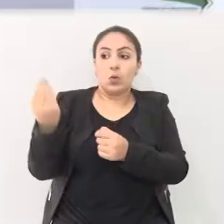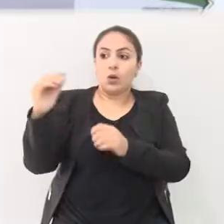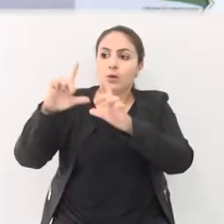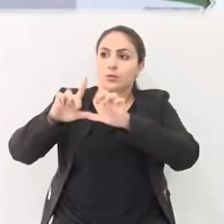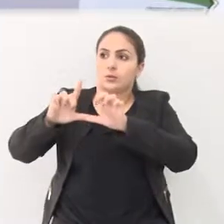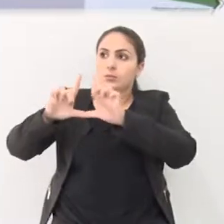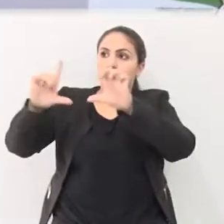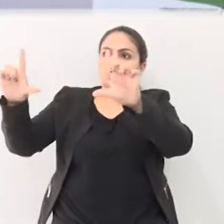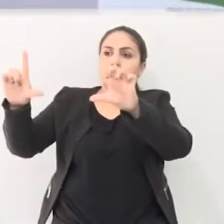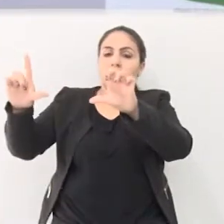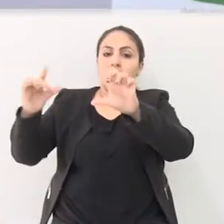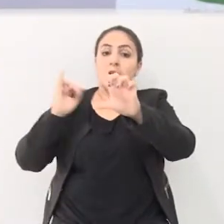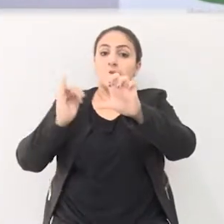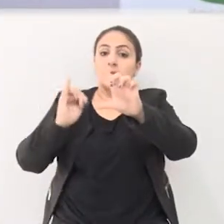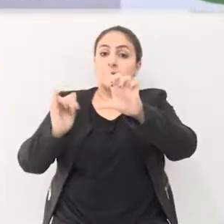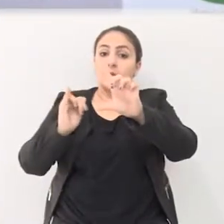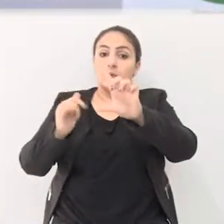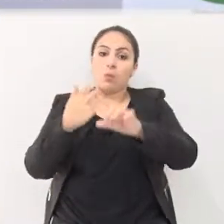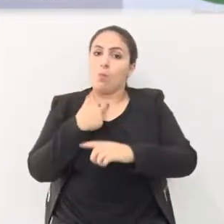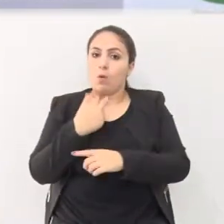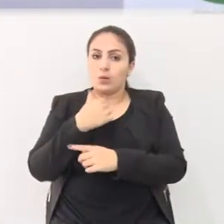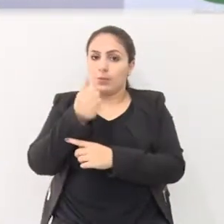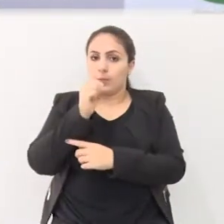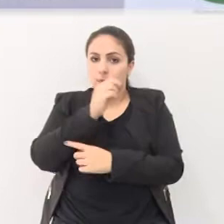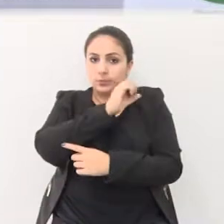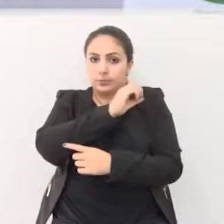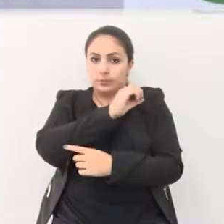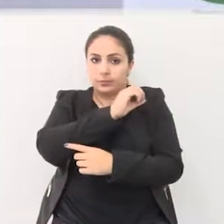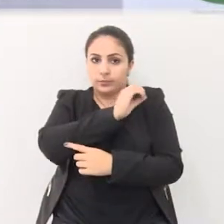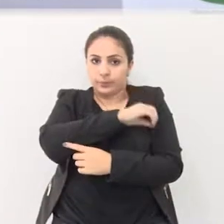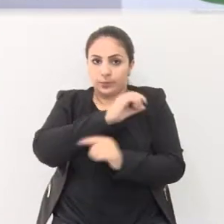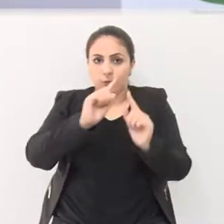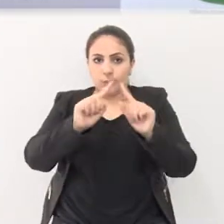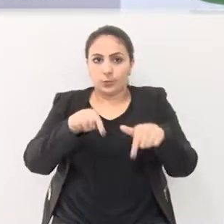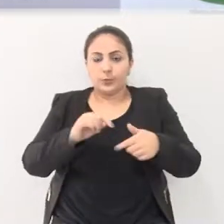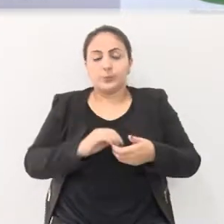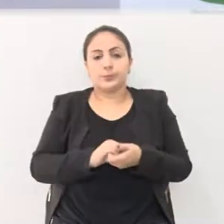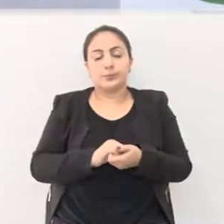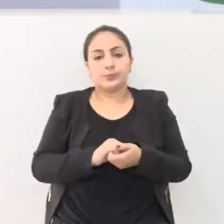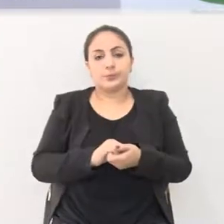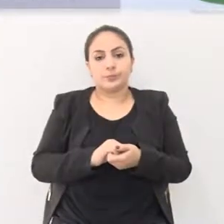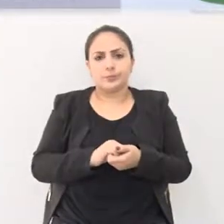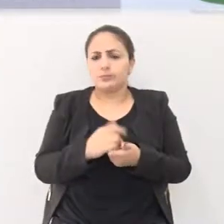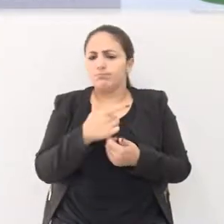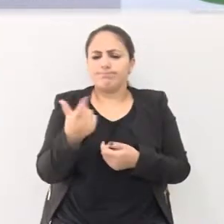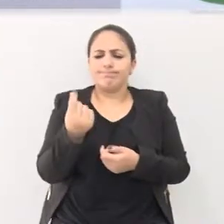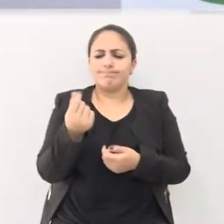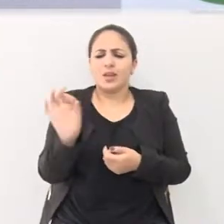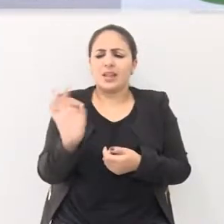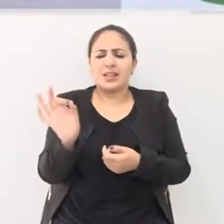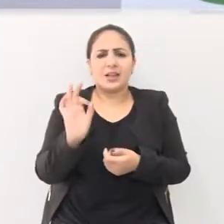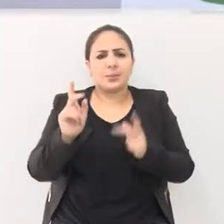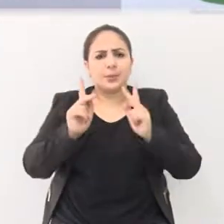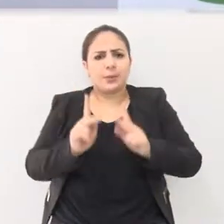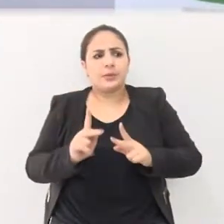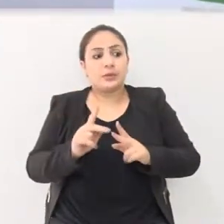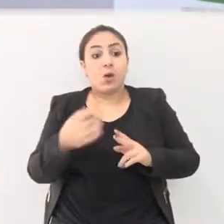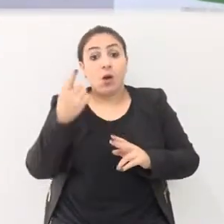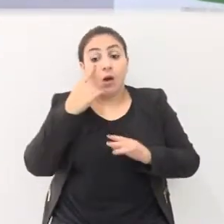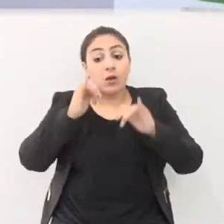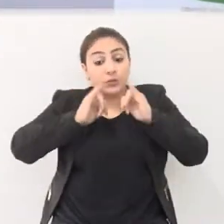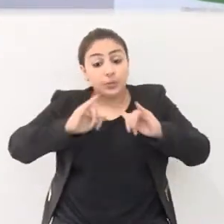obrigatoriedade. Muitas pessoas vêm de fora da cidade e não sabem que a lei existe aqui. Então não vai ter custo o comerciante botar